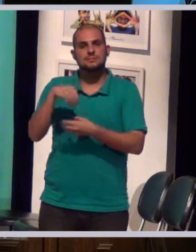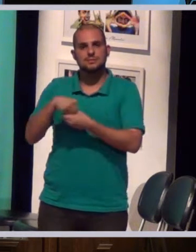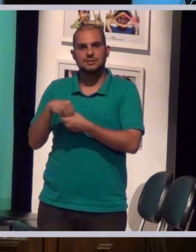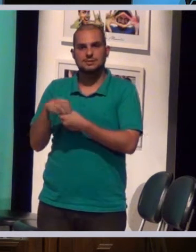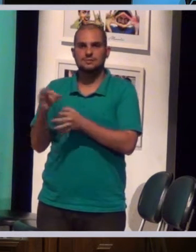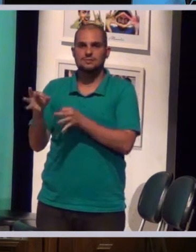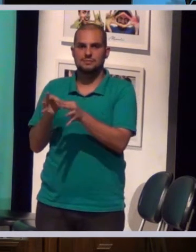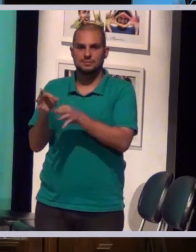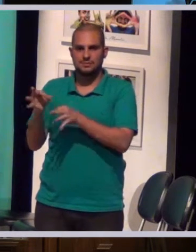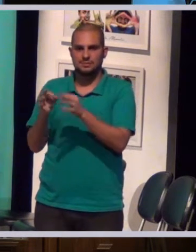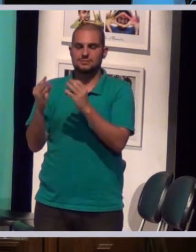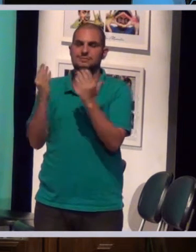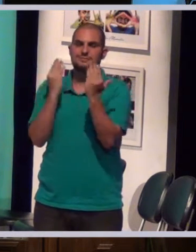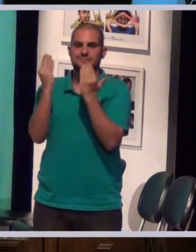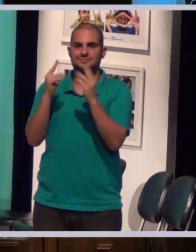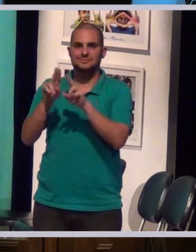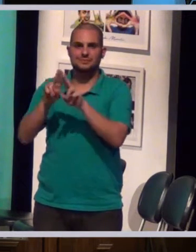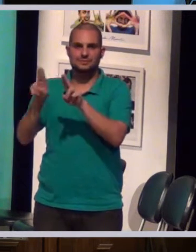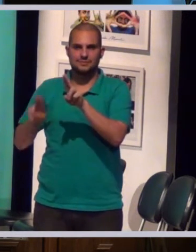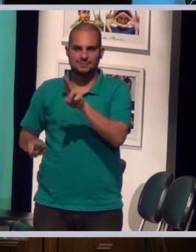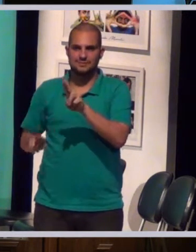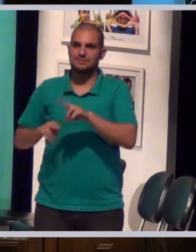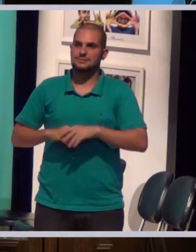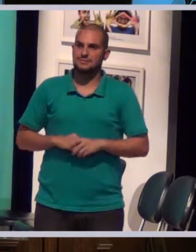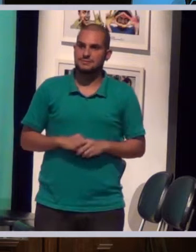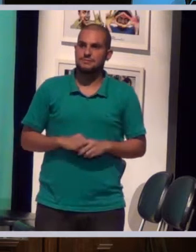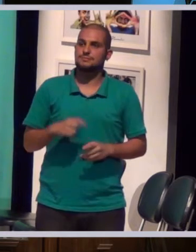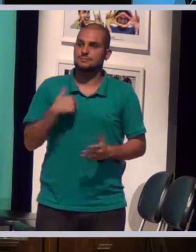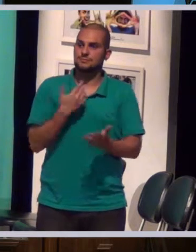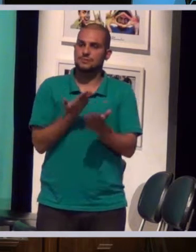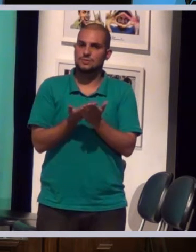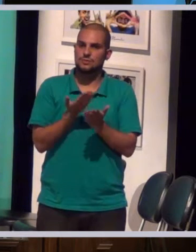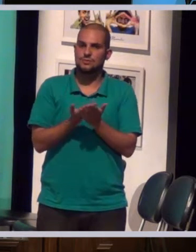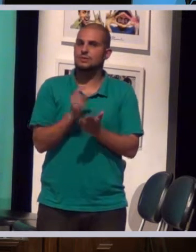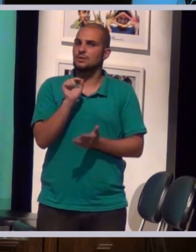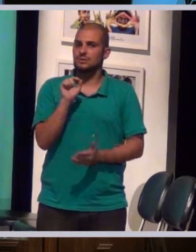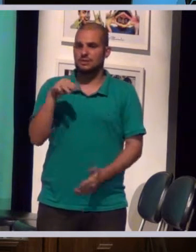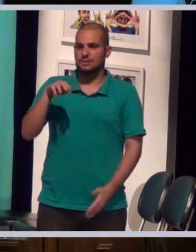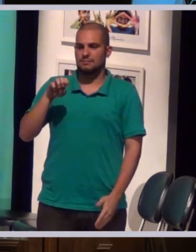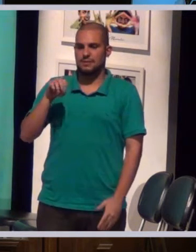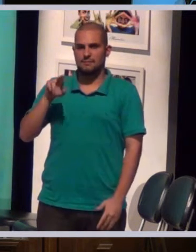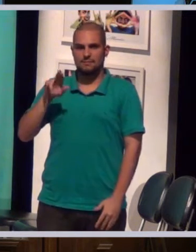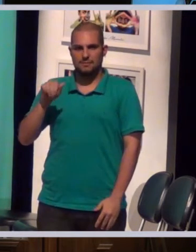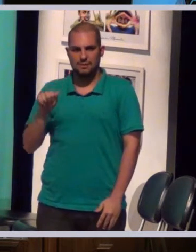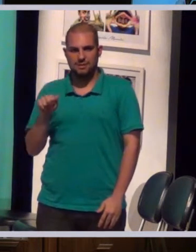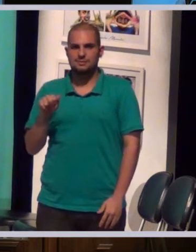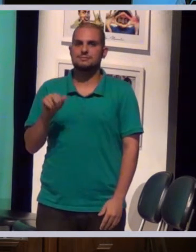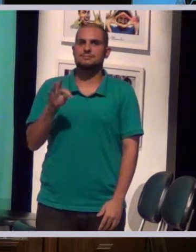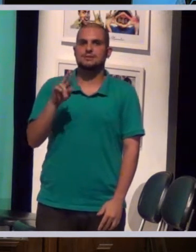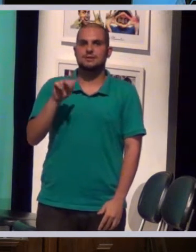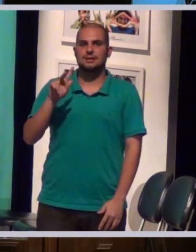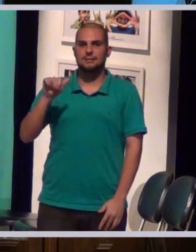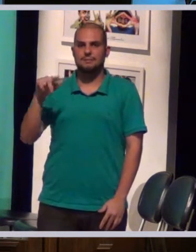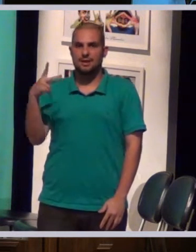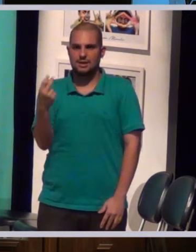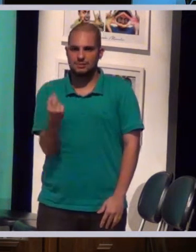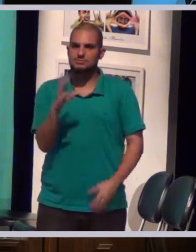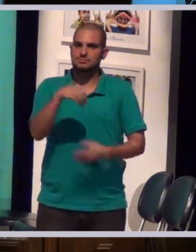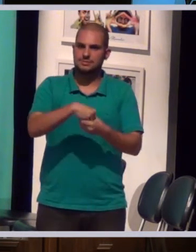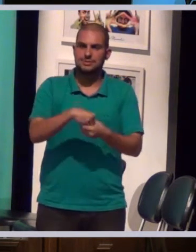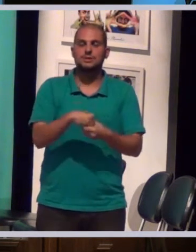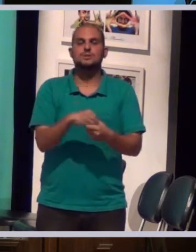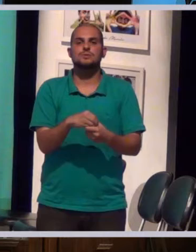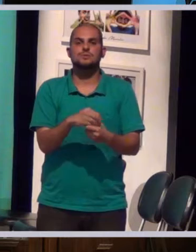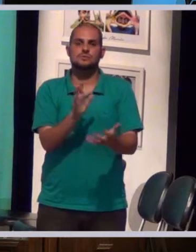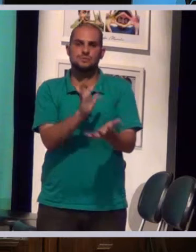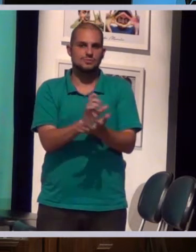em psicologia da UFRJ. Eu estudei, então, a memória de trabalho em escolares surdos do primeiro segmento